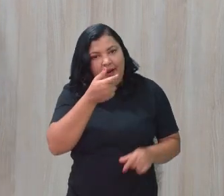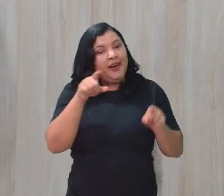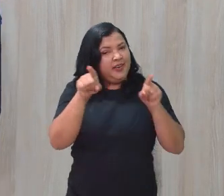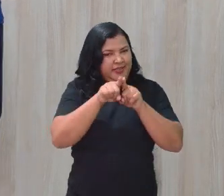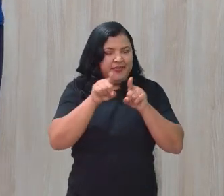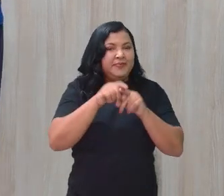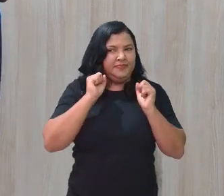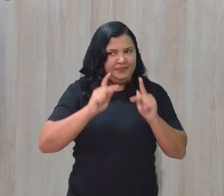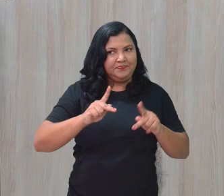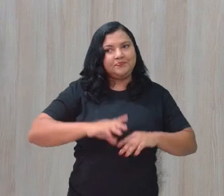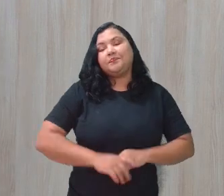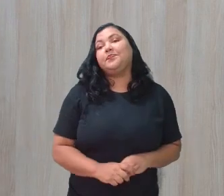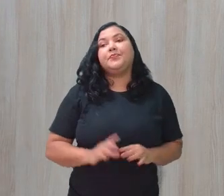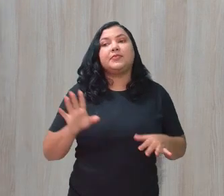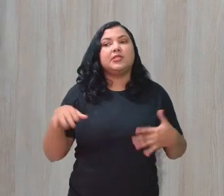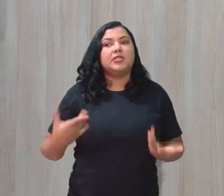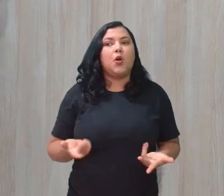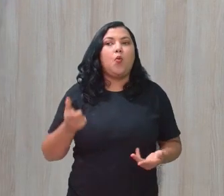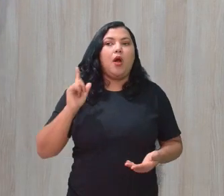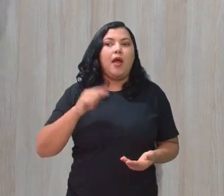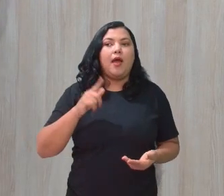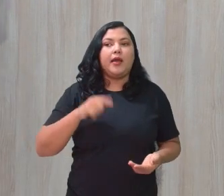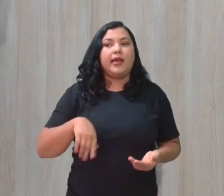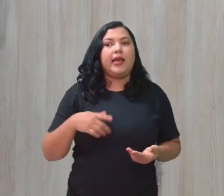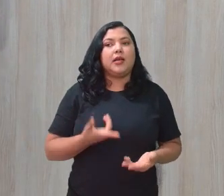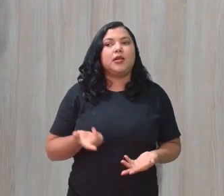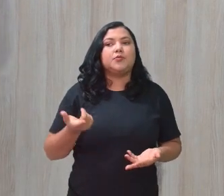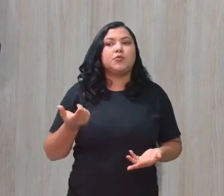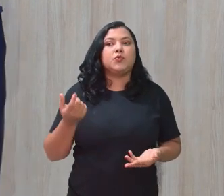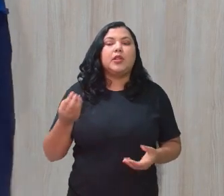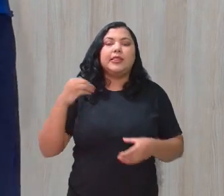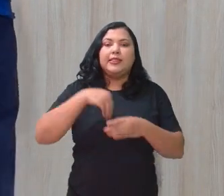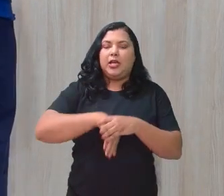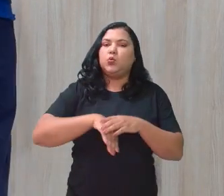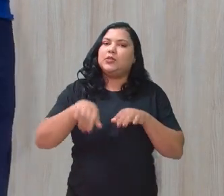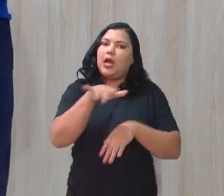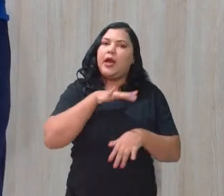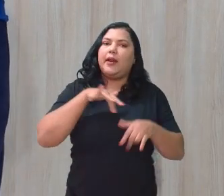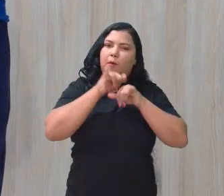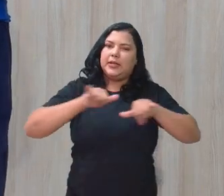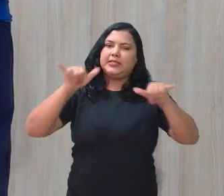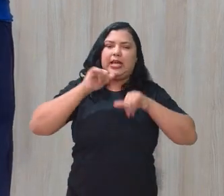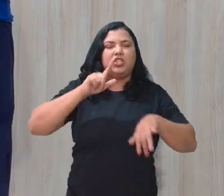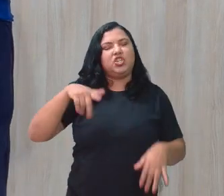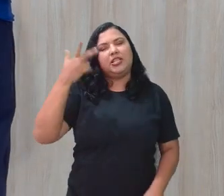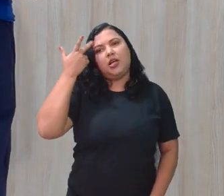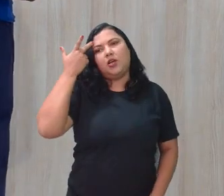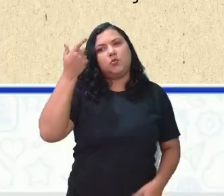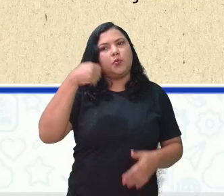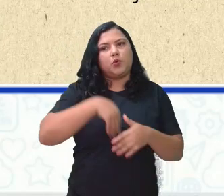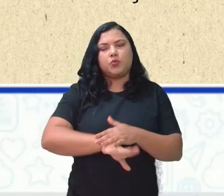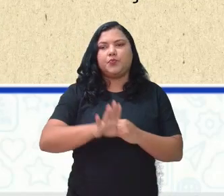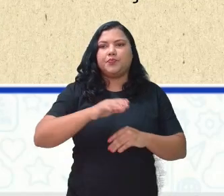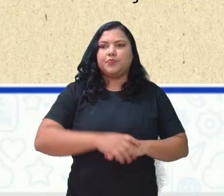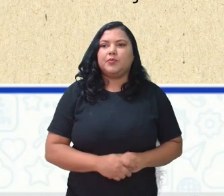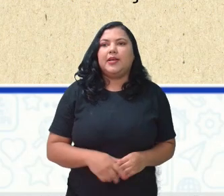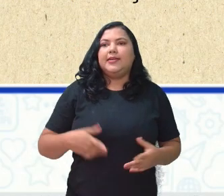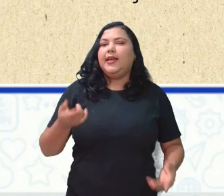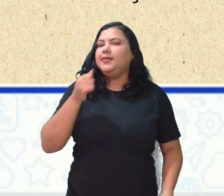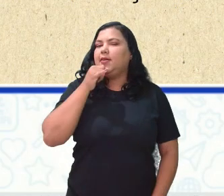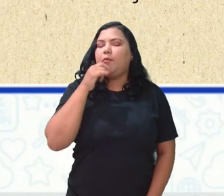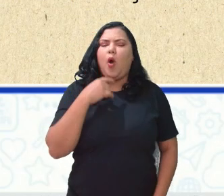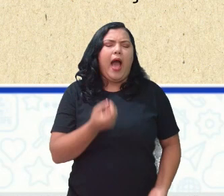ele. E é muito comum no discurso publicitário, tá? Por exemplo, compre nossos